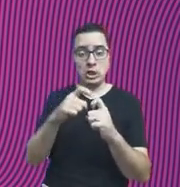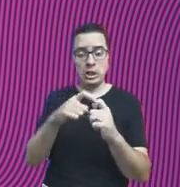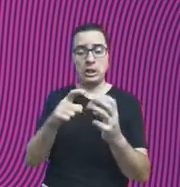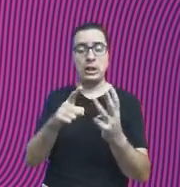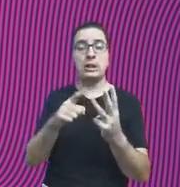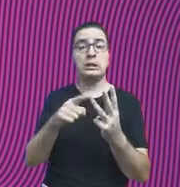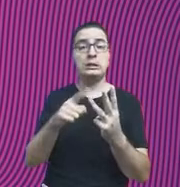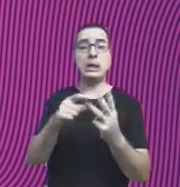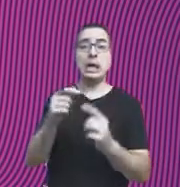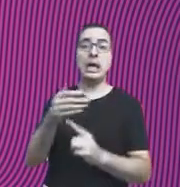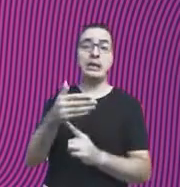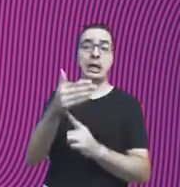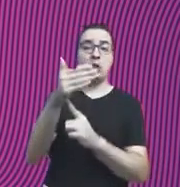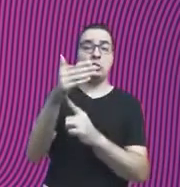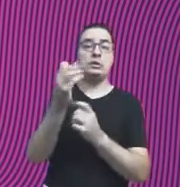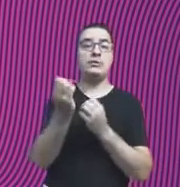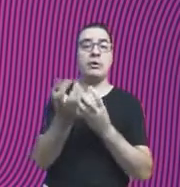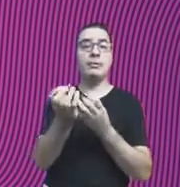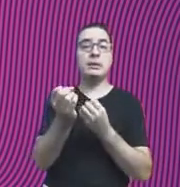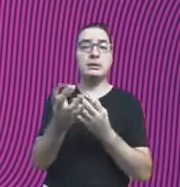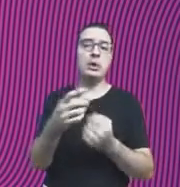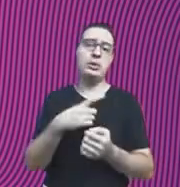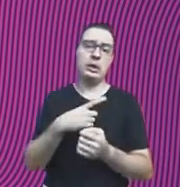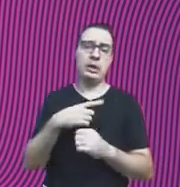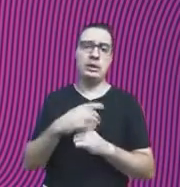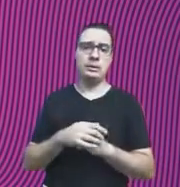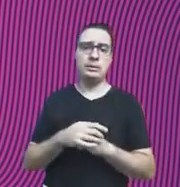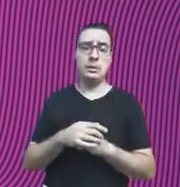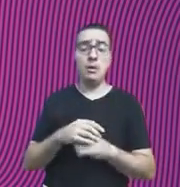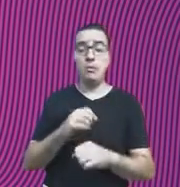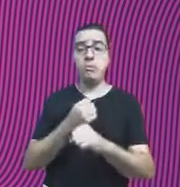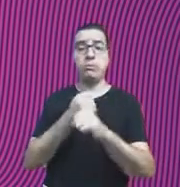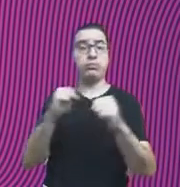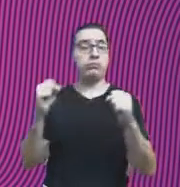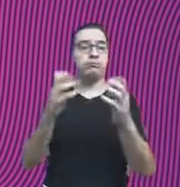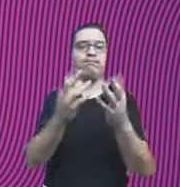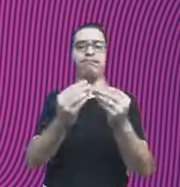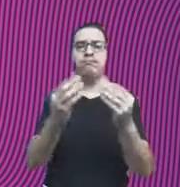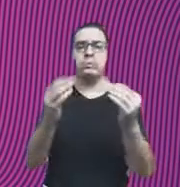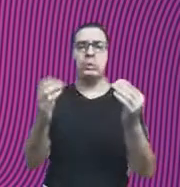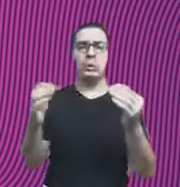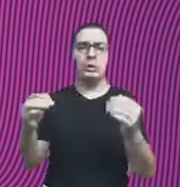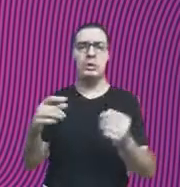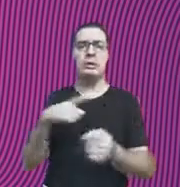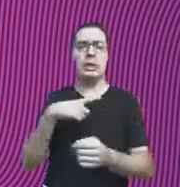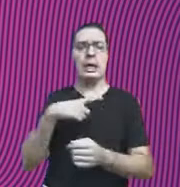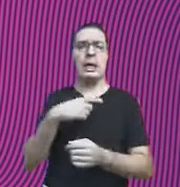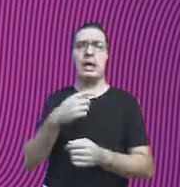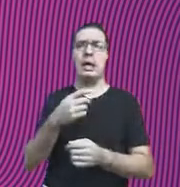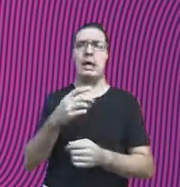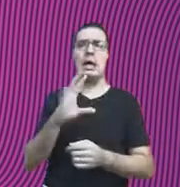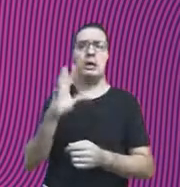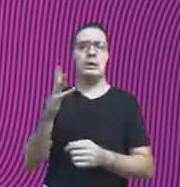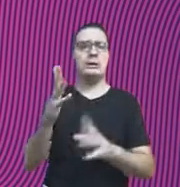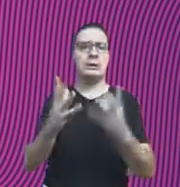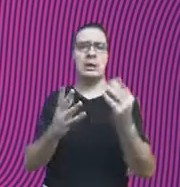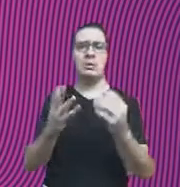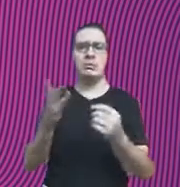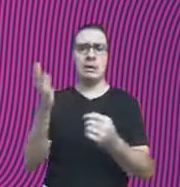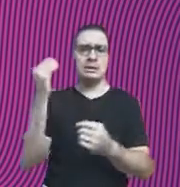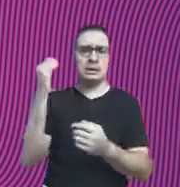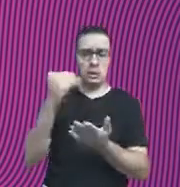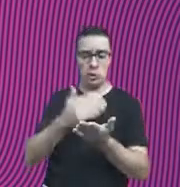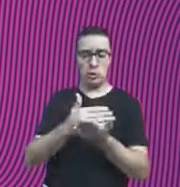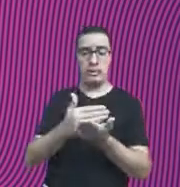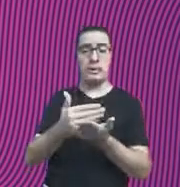de informação e comunicação. A explosão delas no meio dessa catarse que vem desde o início desse século